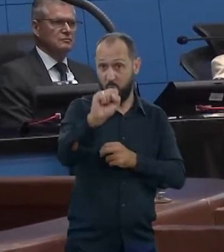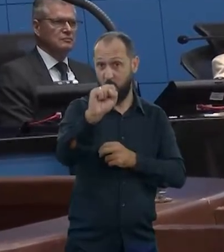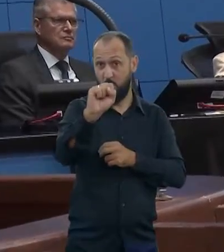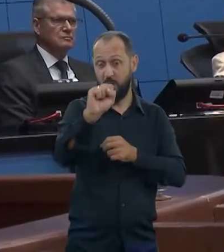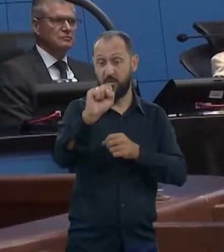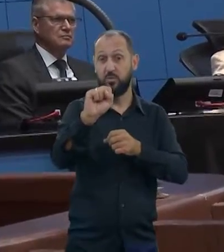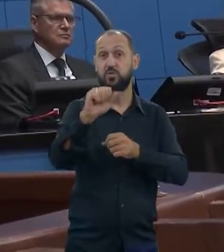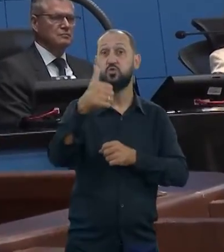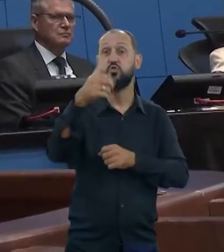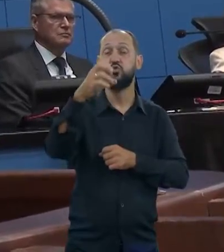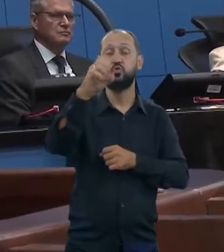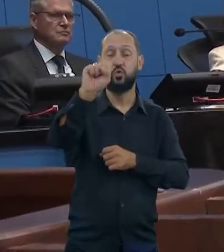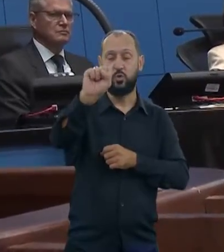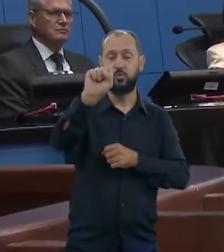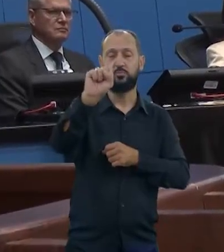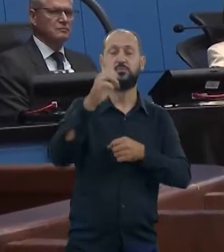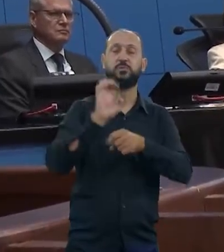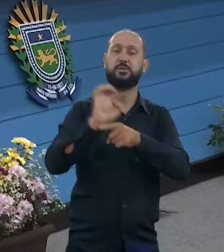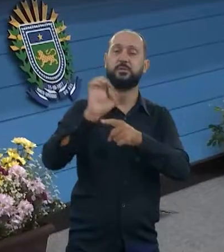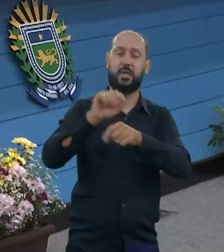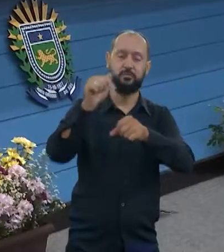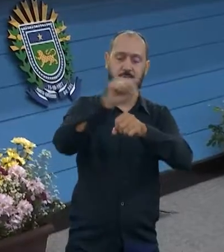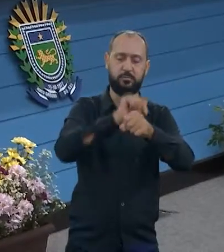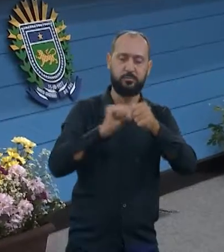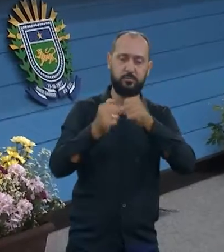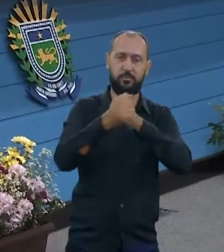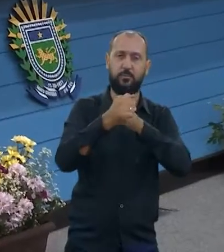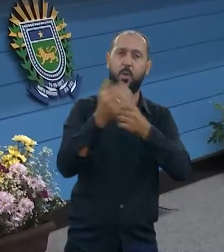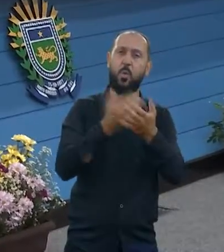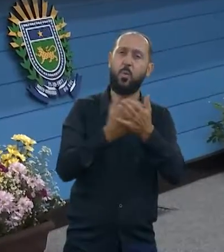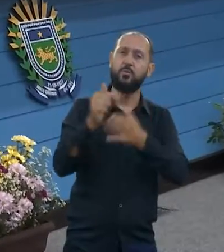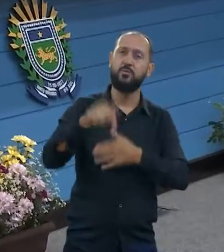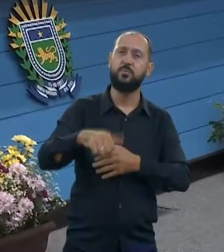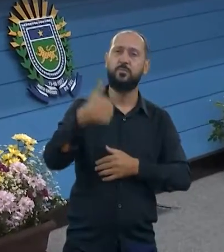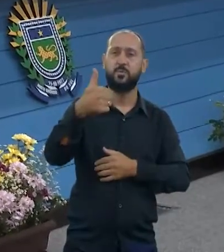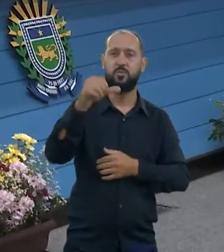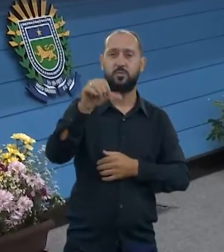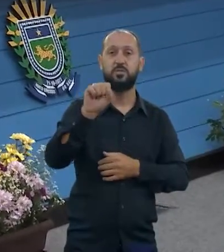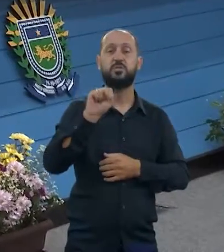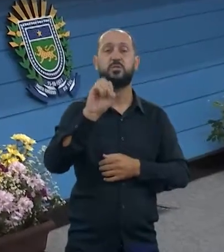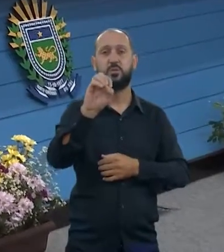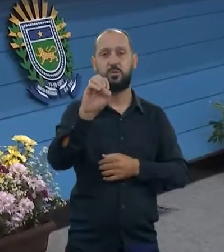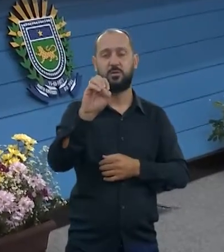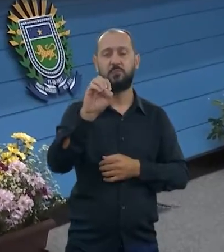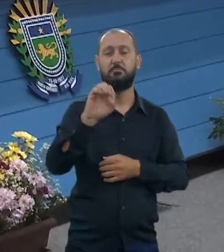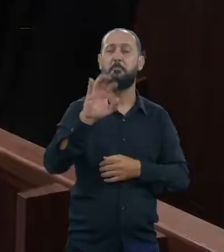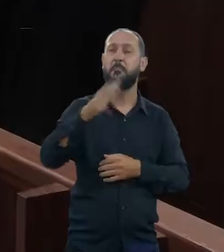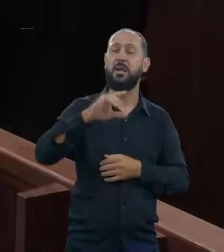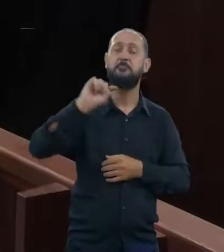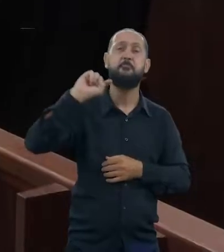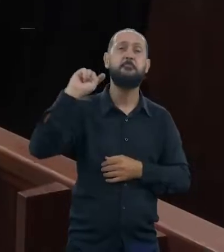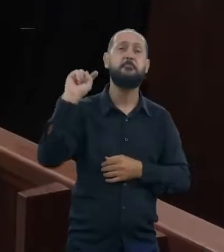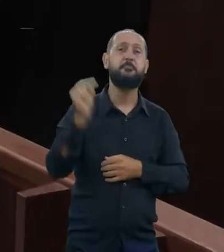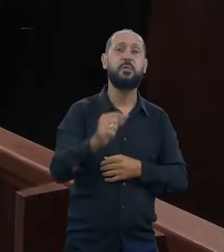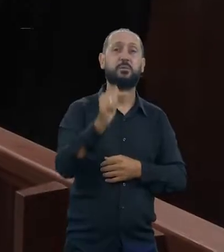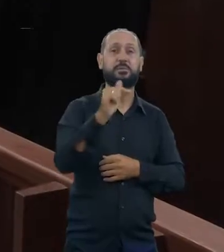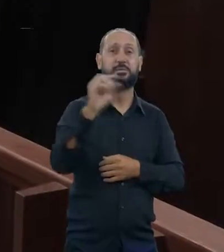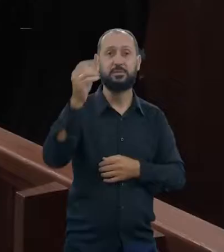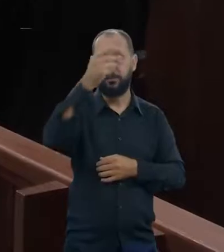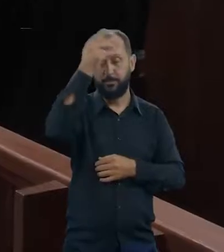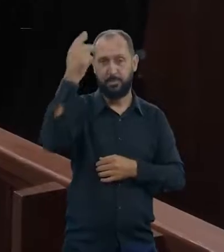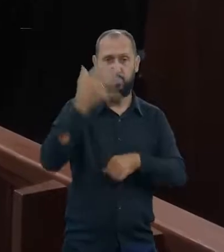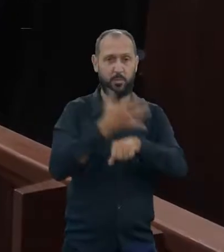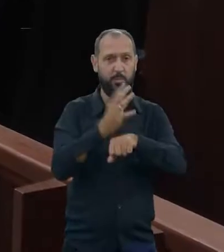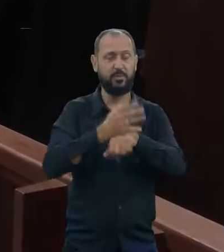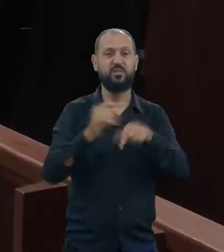sedes oficiais em 18 estados diferentes. Em Campo Grande, chegou no ano de 1980 e reúne mais de